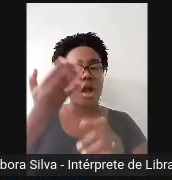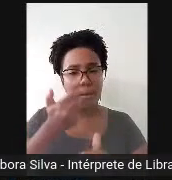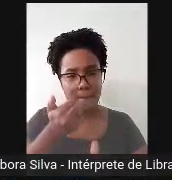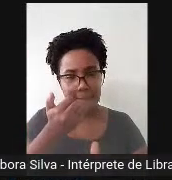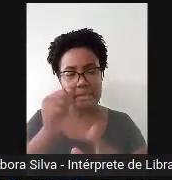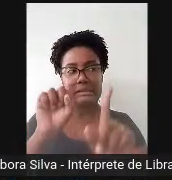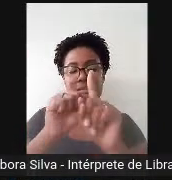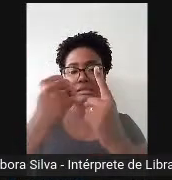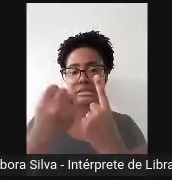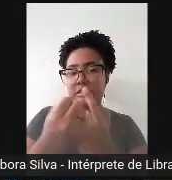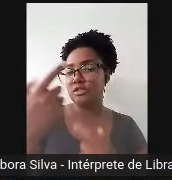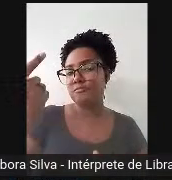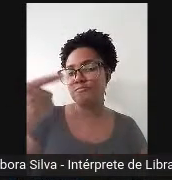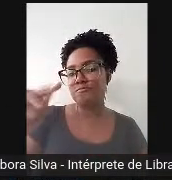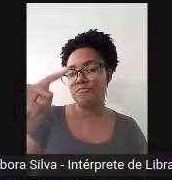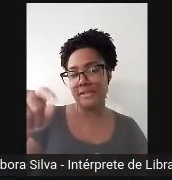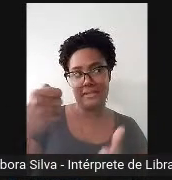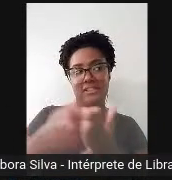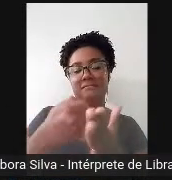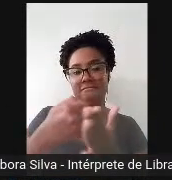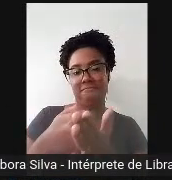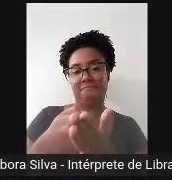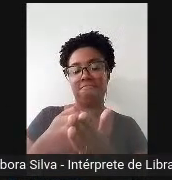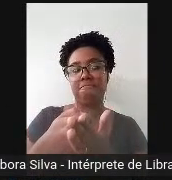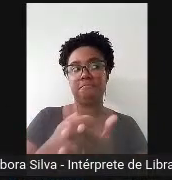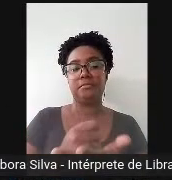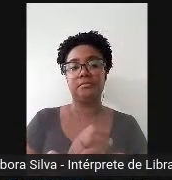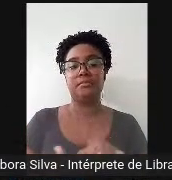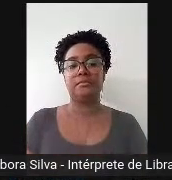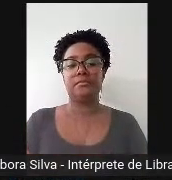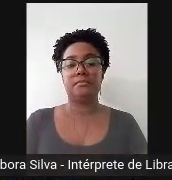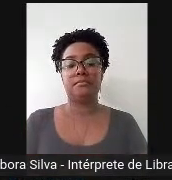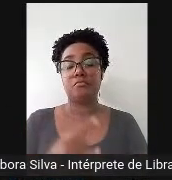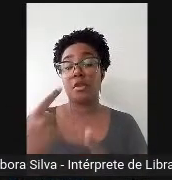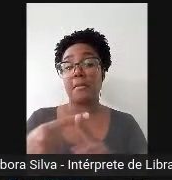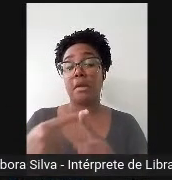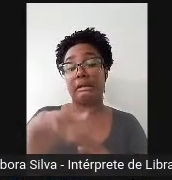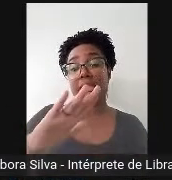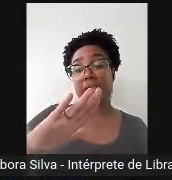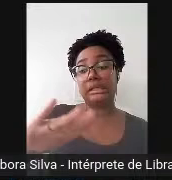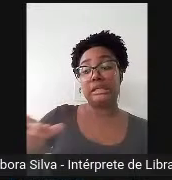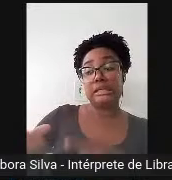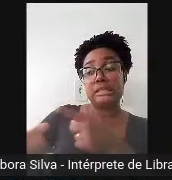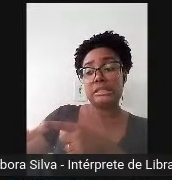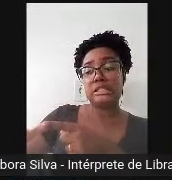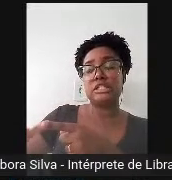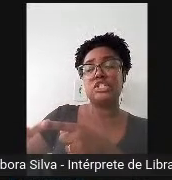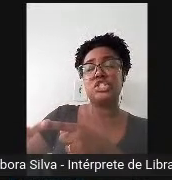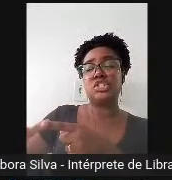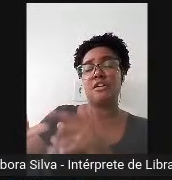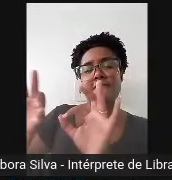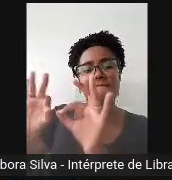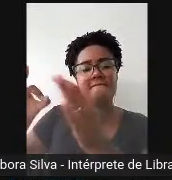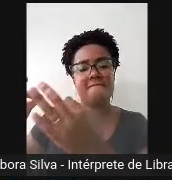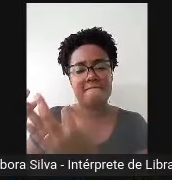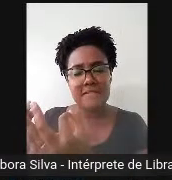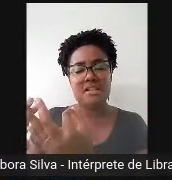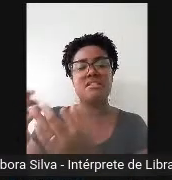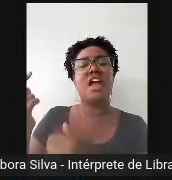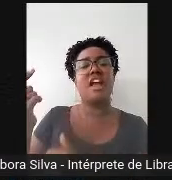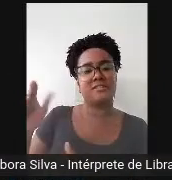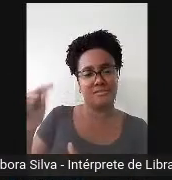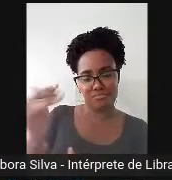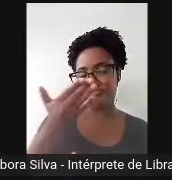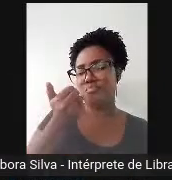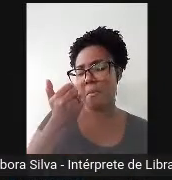sociedade que não lhe garante tais direitos. Onde há crianças desnutridas, há famílias famintas ou mal alimentadas, sem autonomia para gerir a